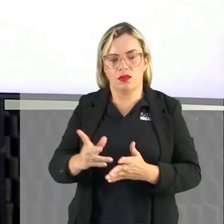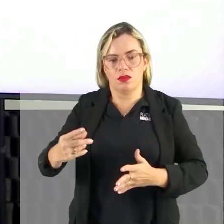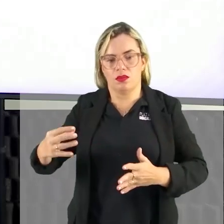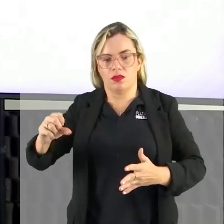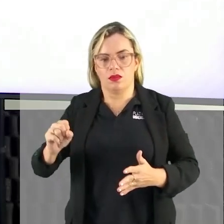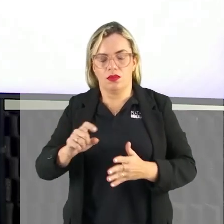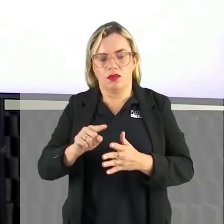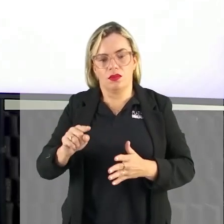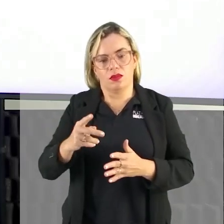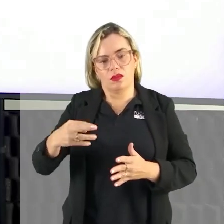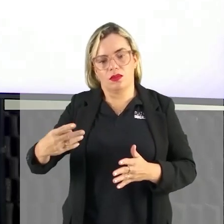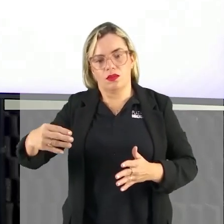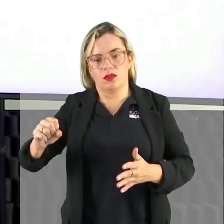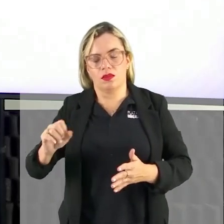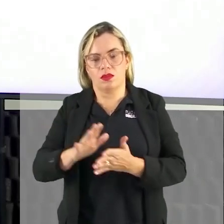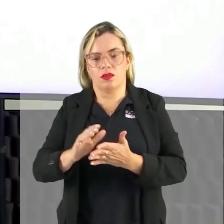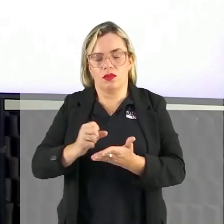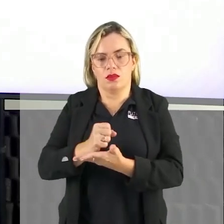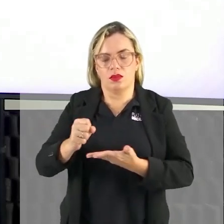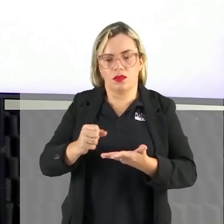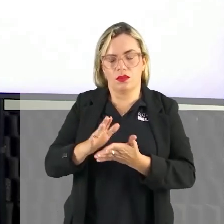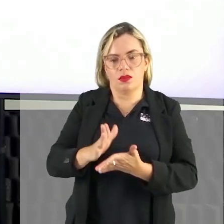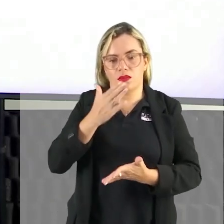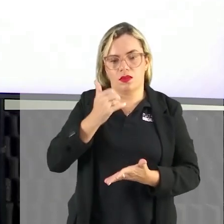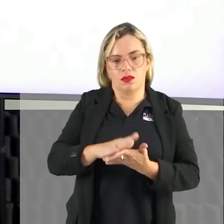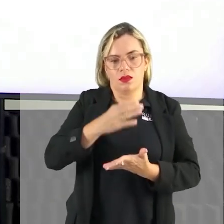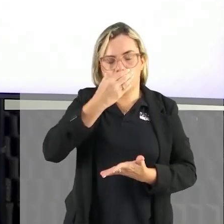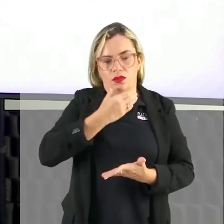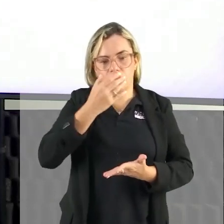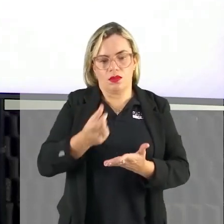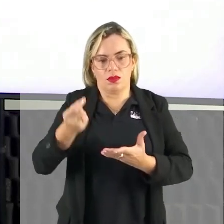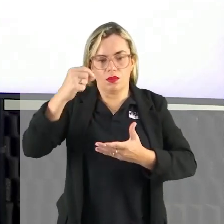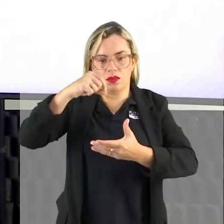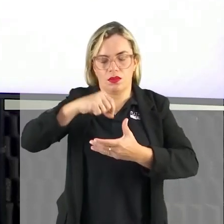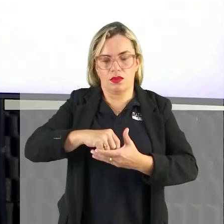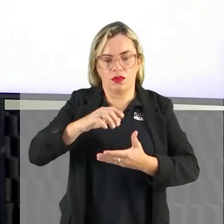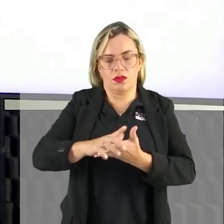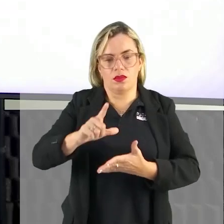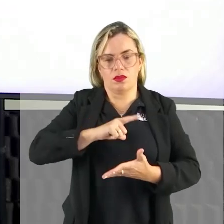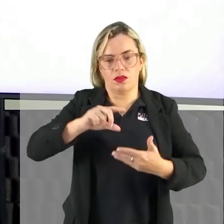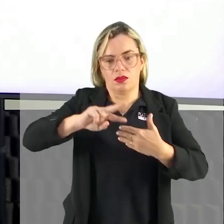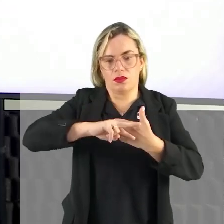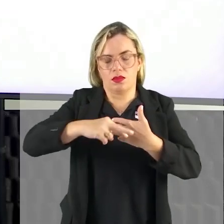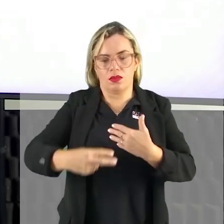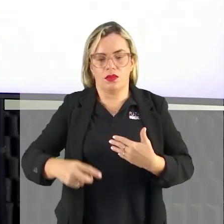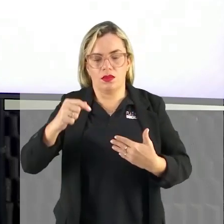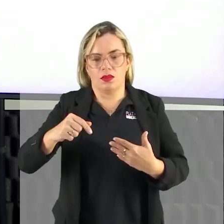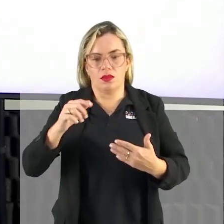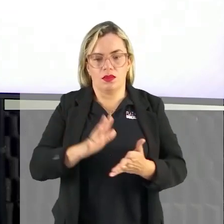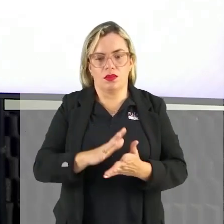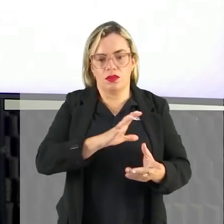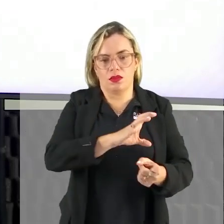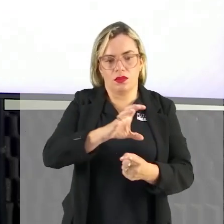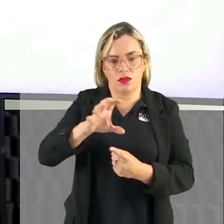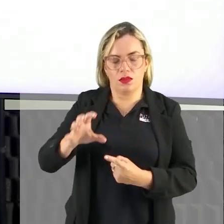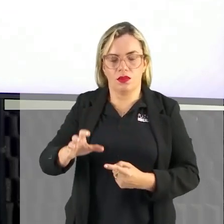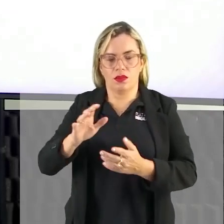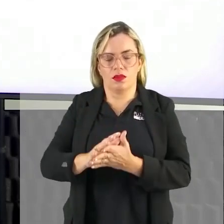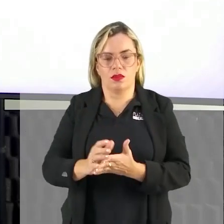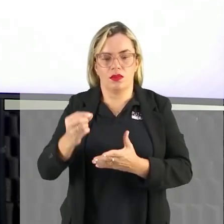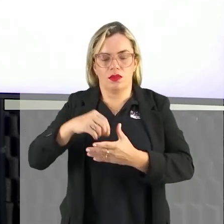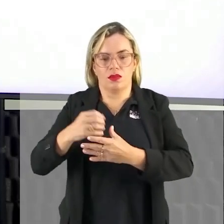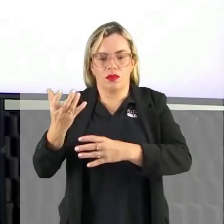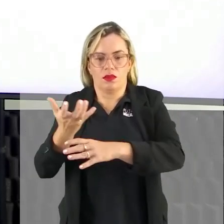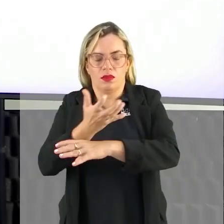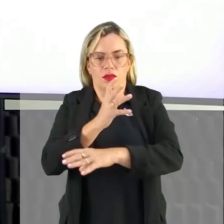preguiças gigantes, cuja base da dieta eram frutos e sementes, provocou impactos consideráveis